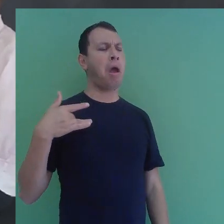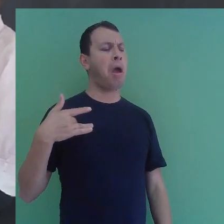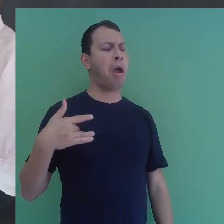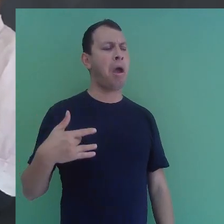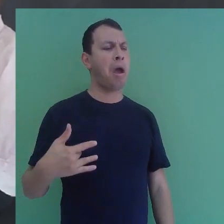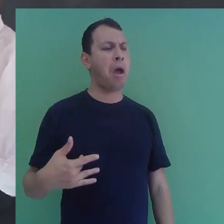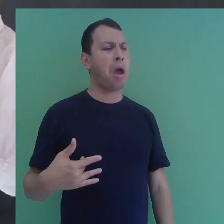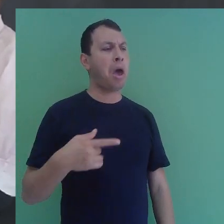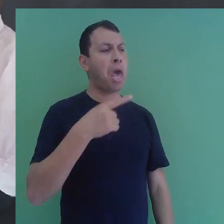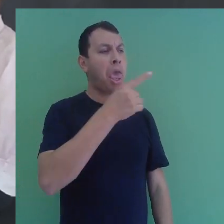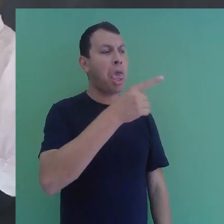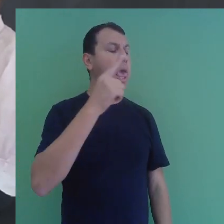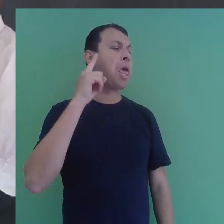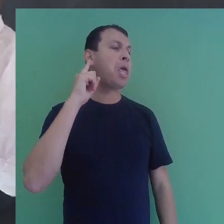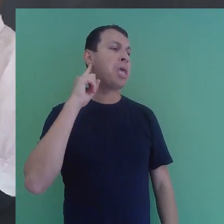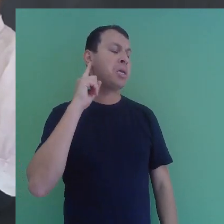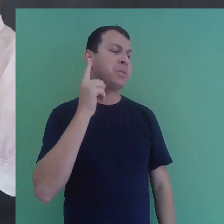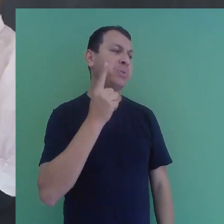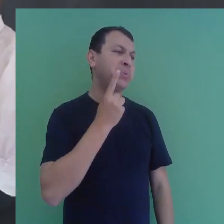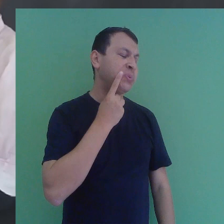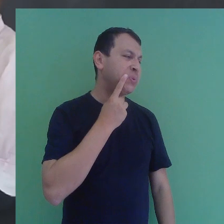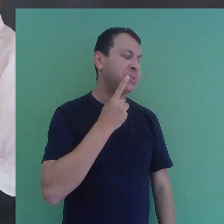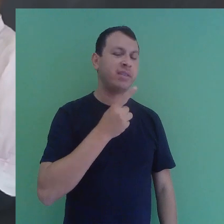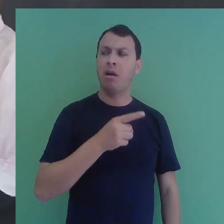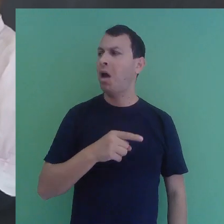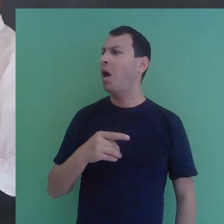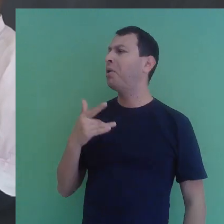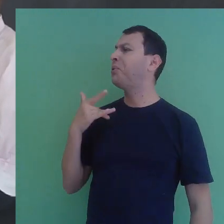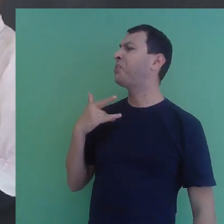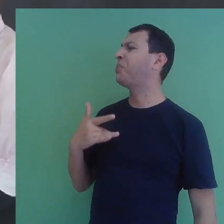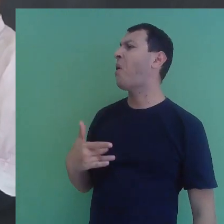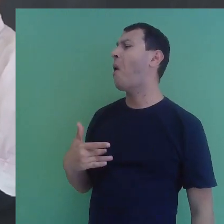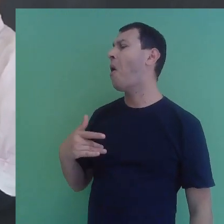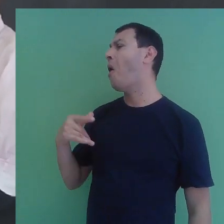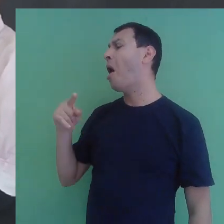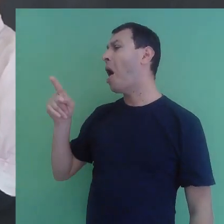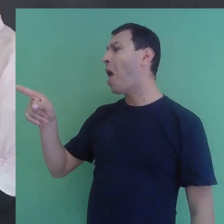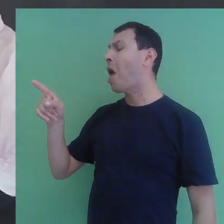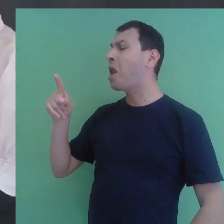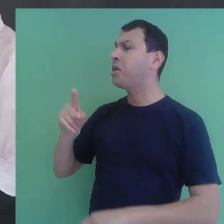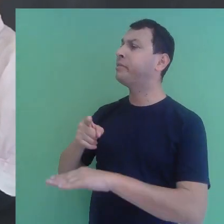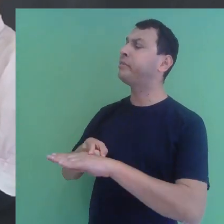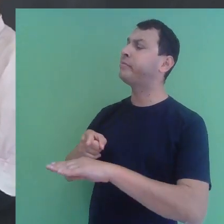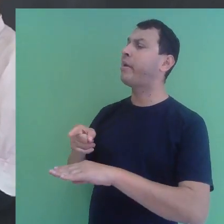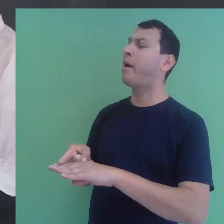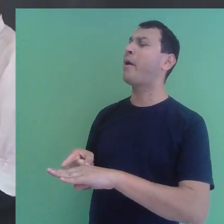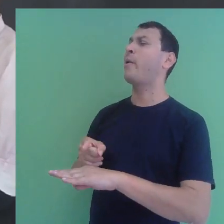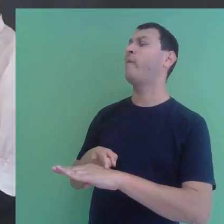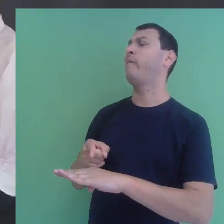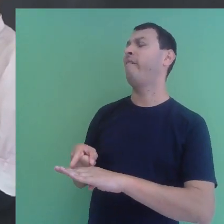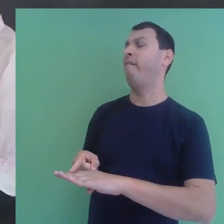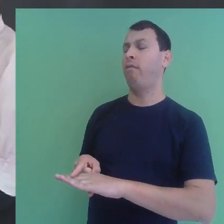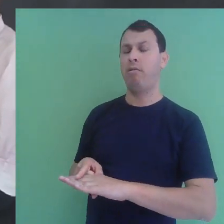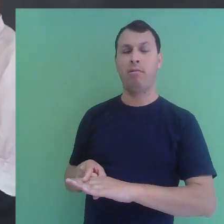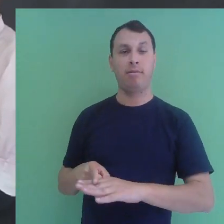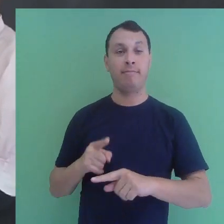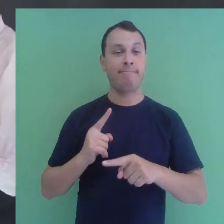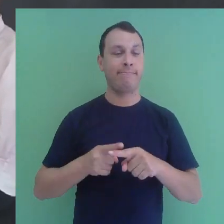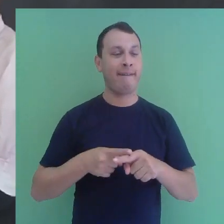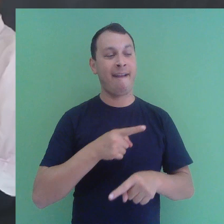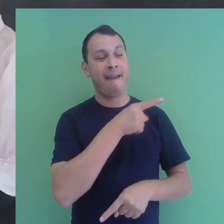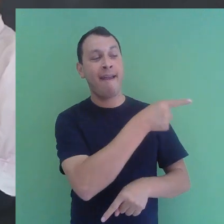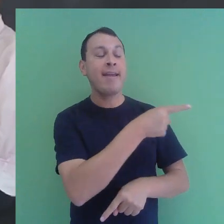exato, os dois falaram a mesma coisa: ai que dó, ele é cego, ai que dó, ele é surdo. Por quê? Porque na visão